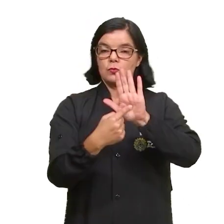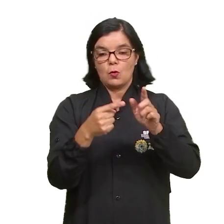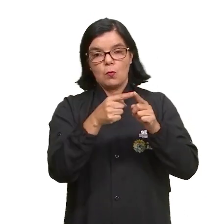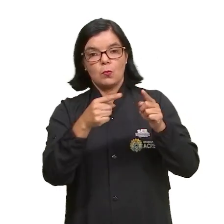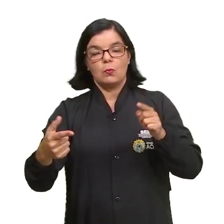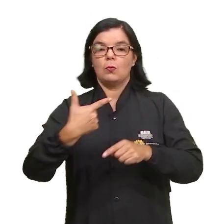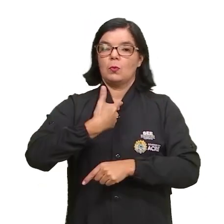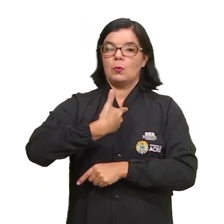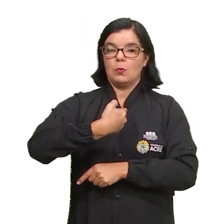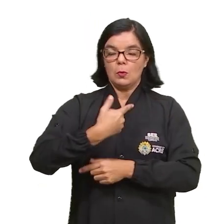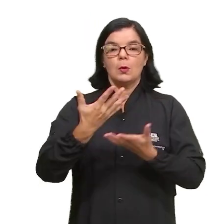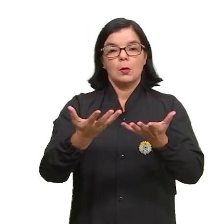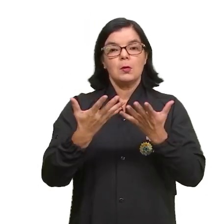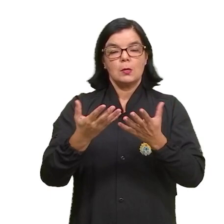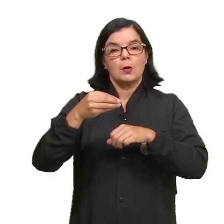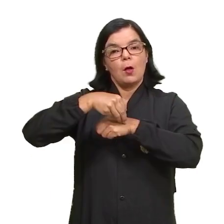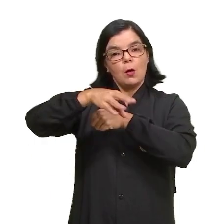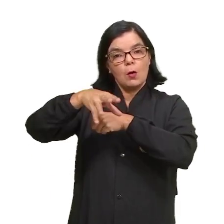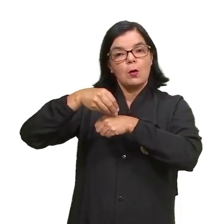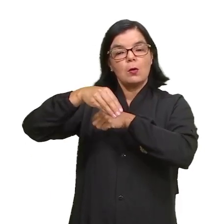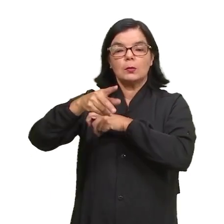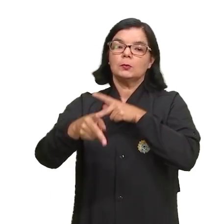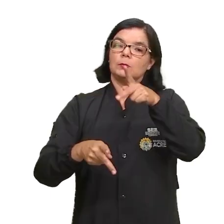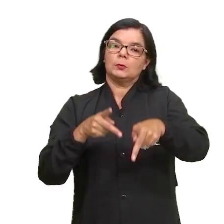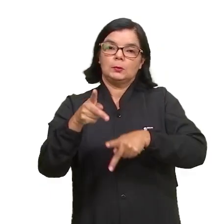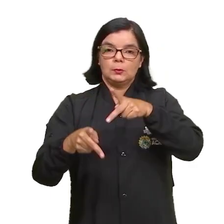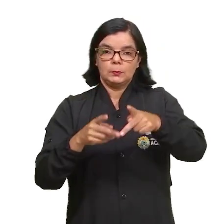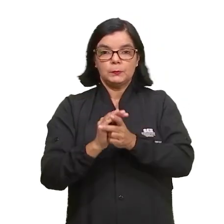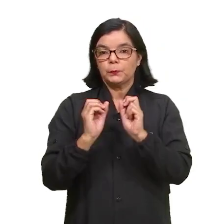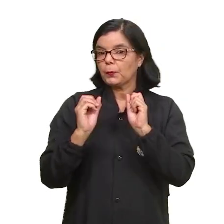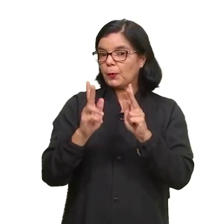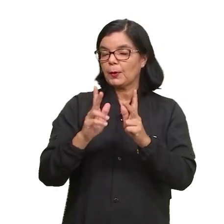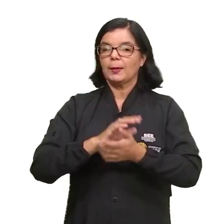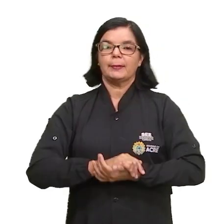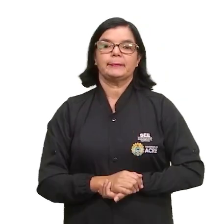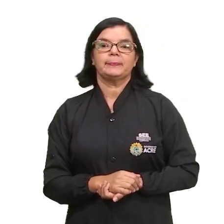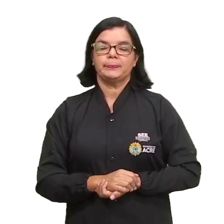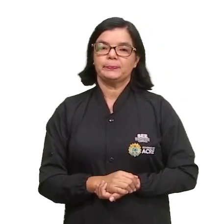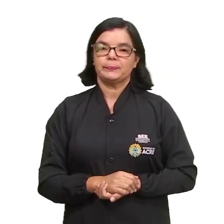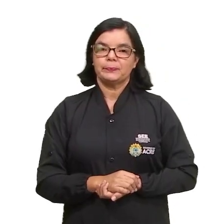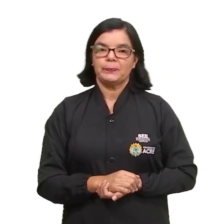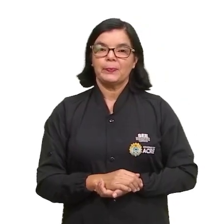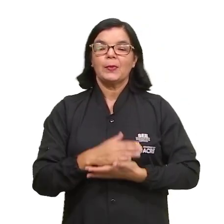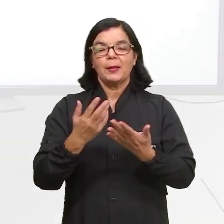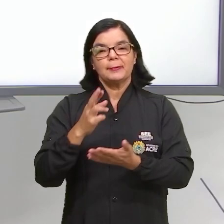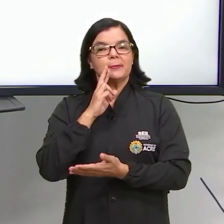de Getúlio Vargas, queria transmitir para a população. Ok?